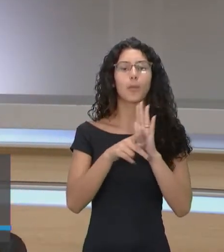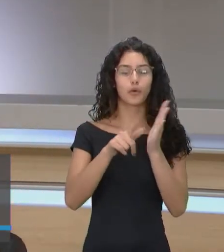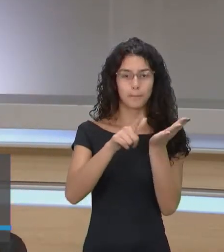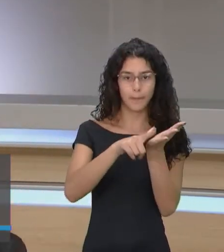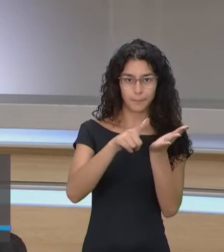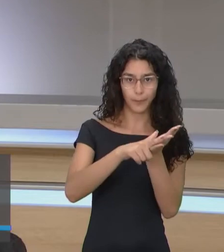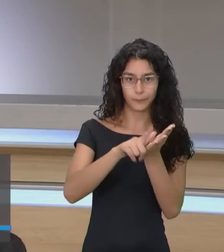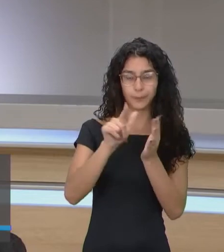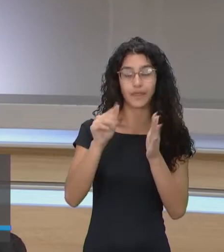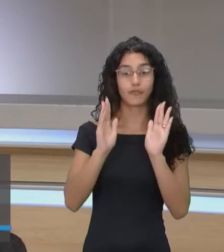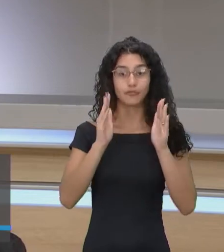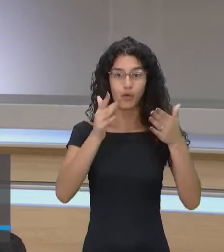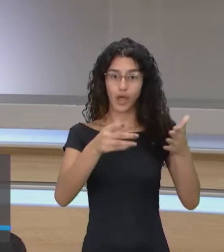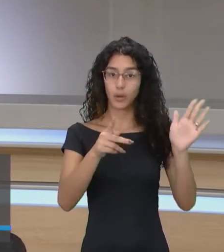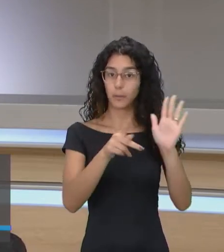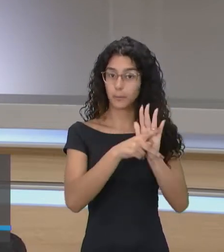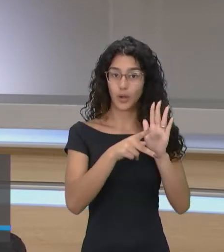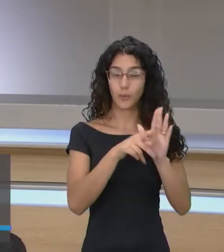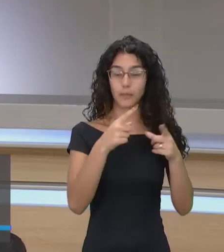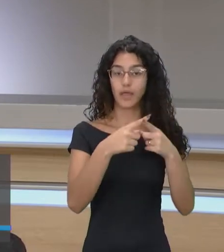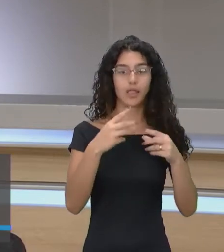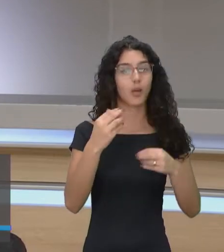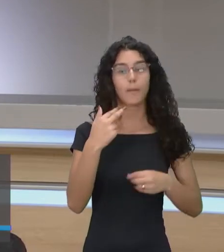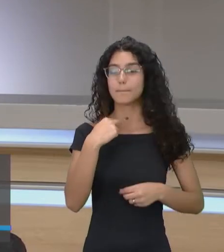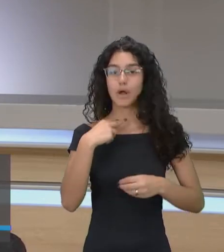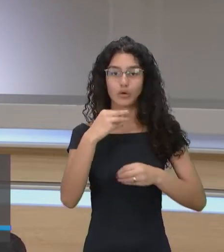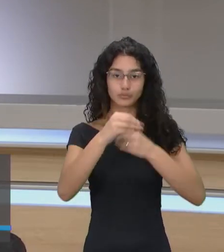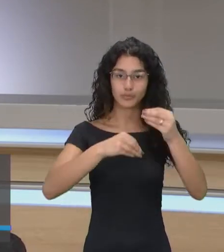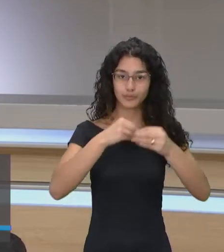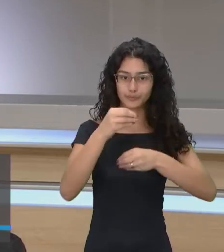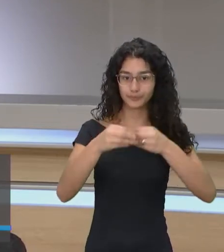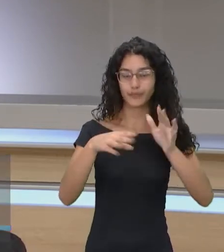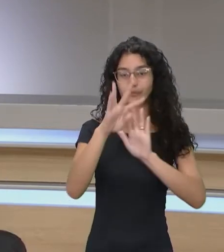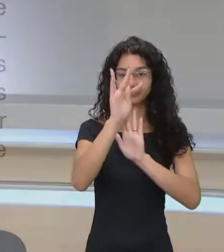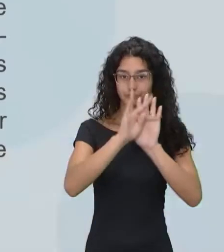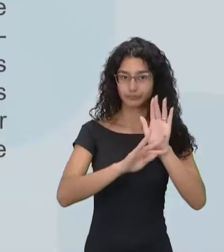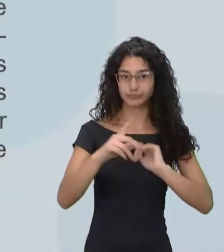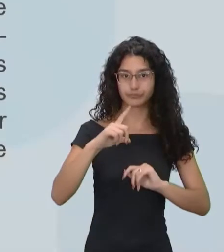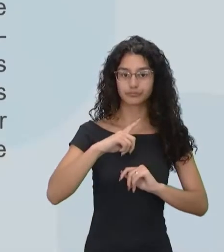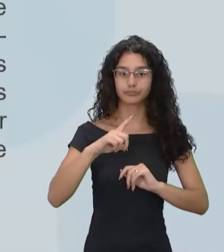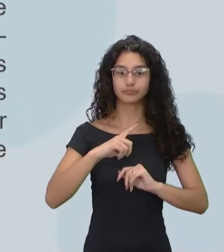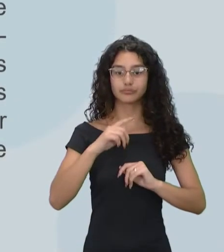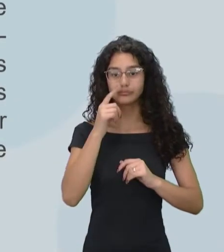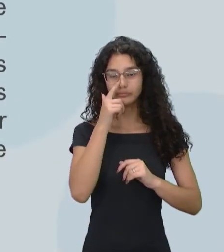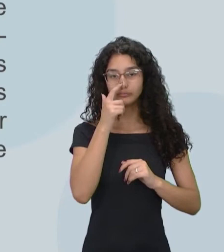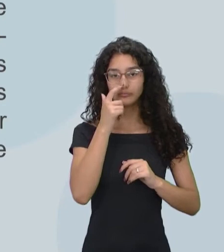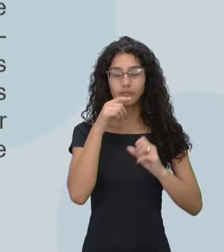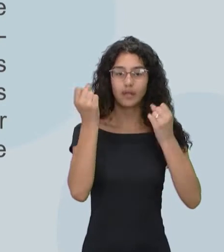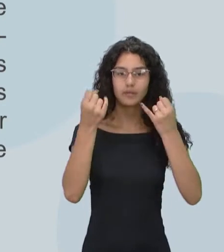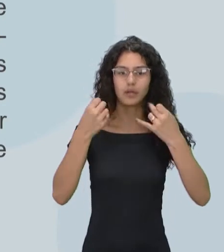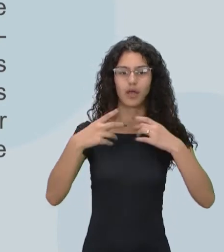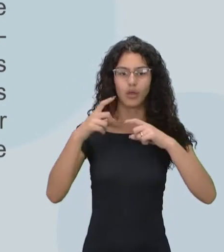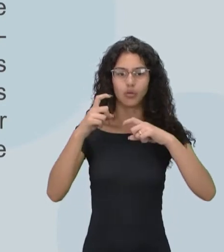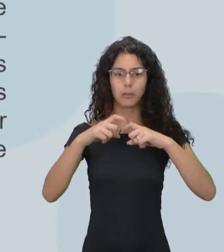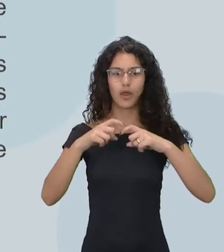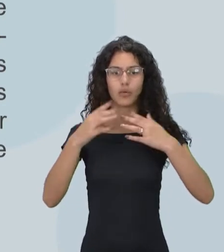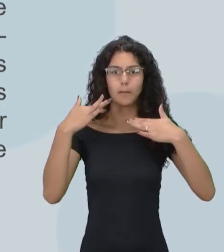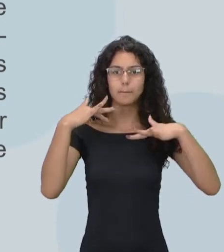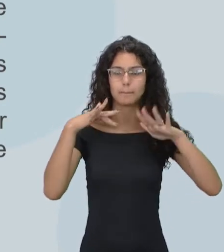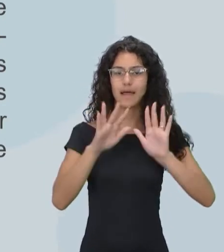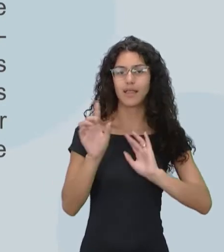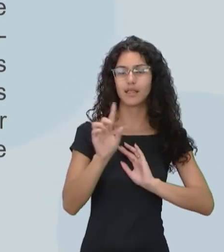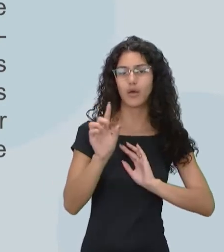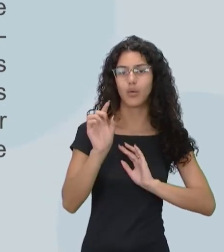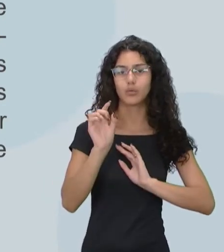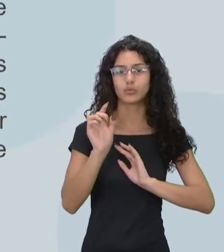ele é específico para isso, porque ele não pode se misturar. Tanto que, nesse texto ali embaixo, né, a gente está falando de médicos, mas aqui não